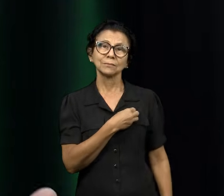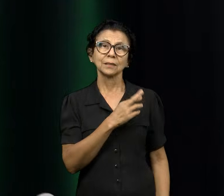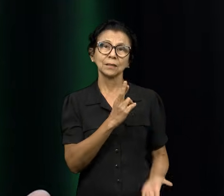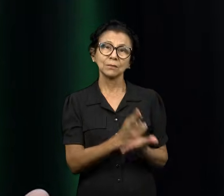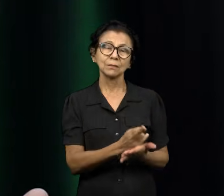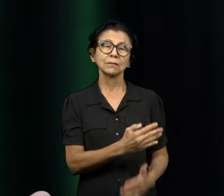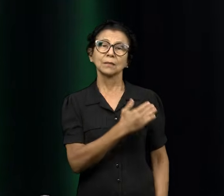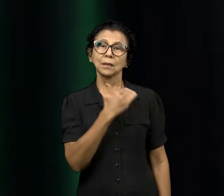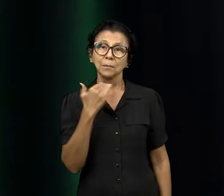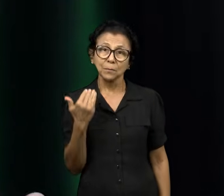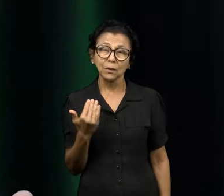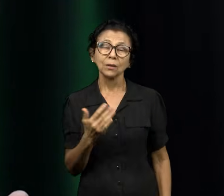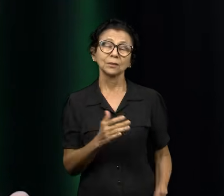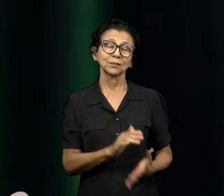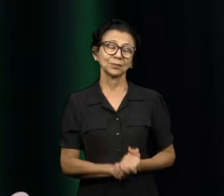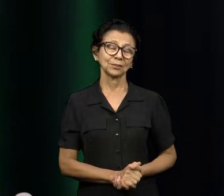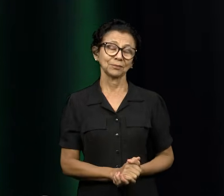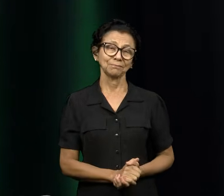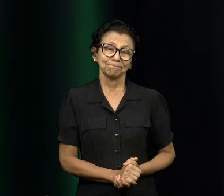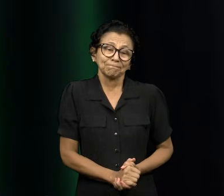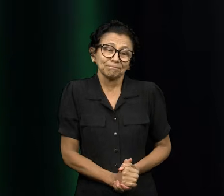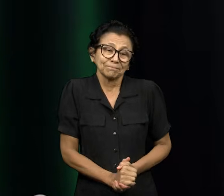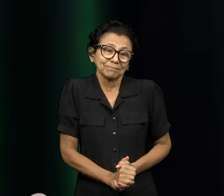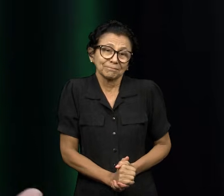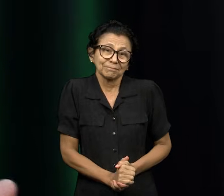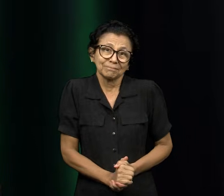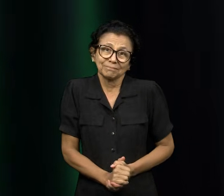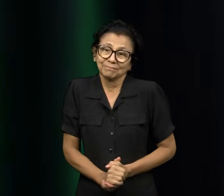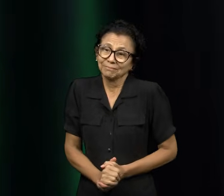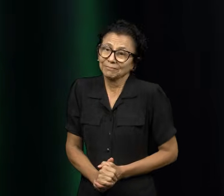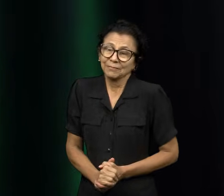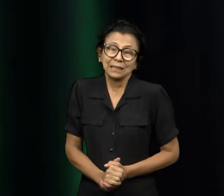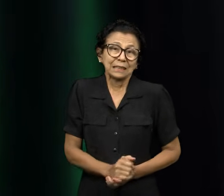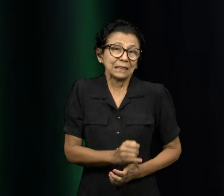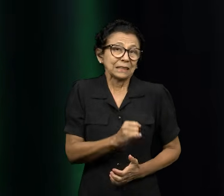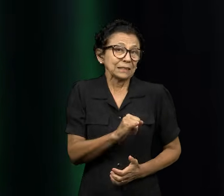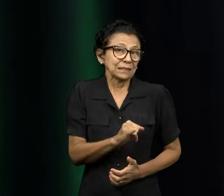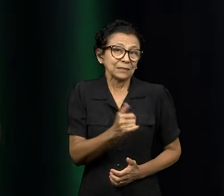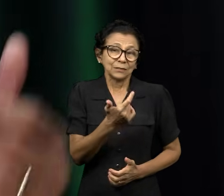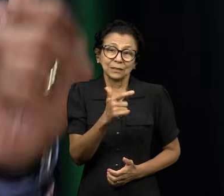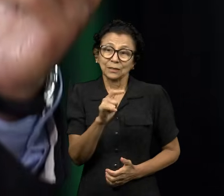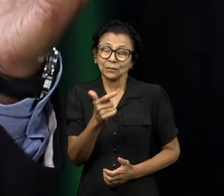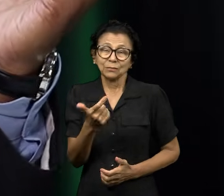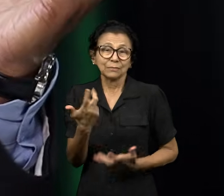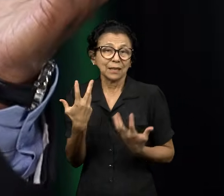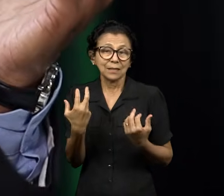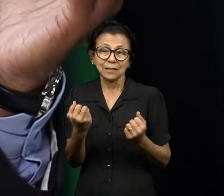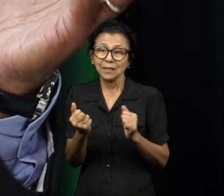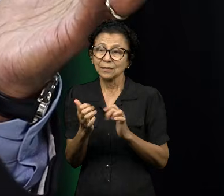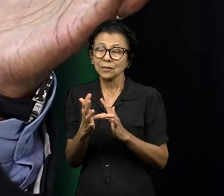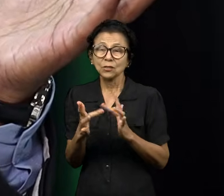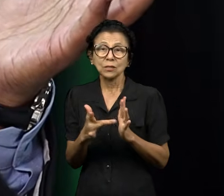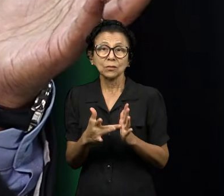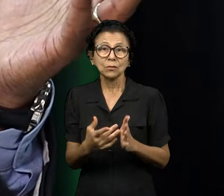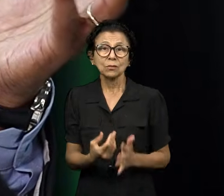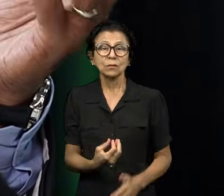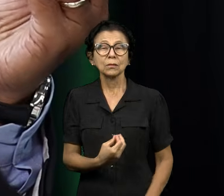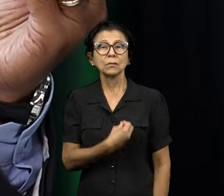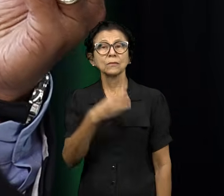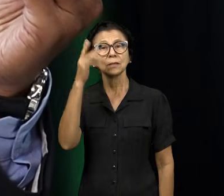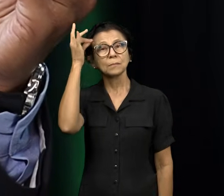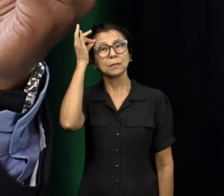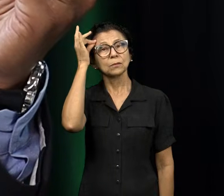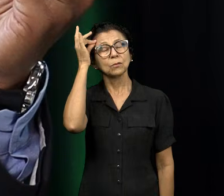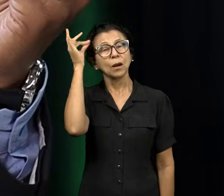isso com o homem. Independente de quem ele seja, se ele não tem Jesus, é um morto